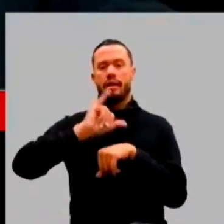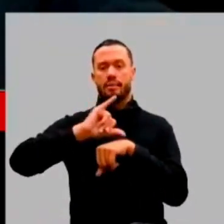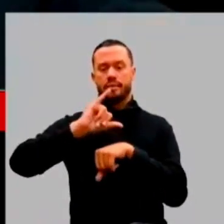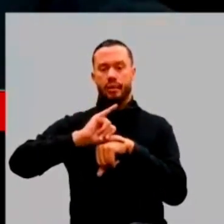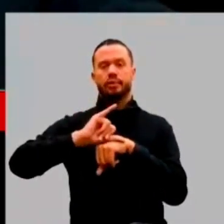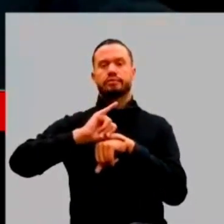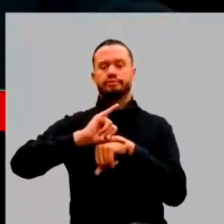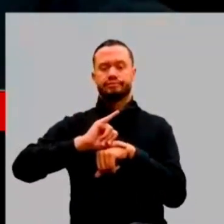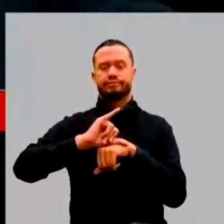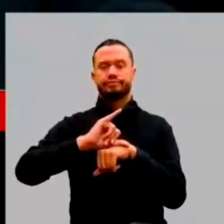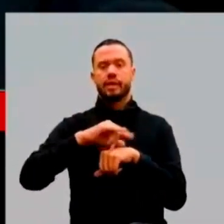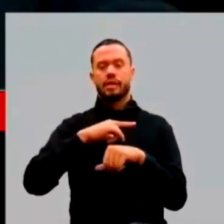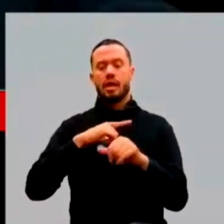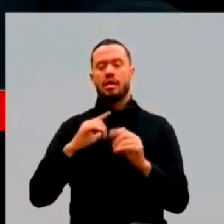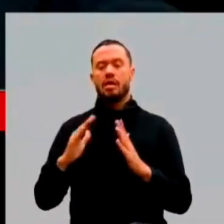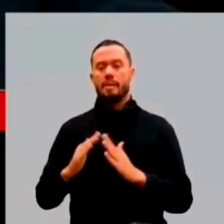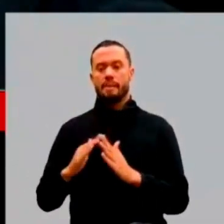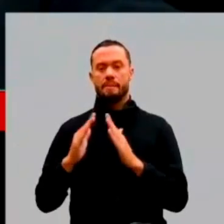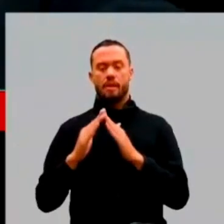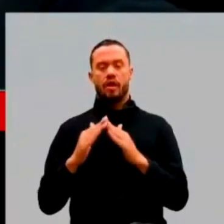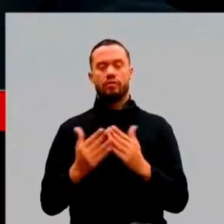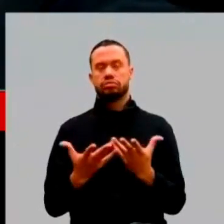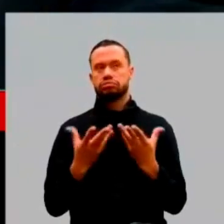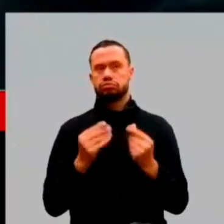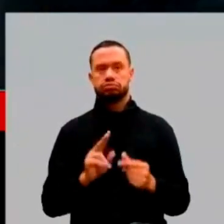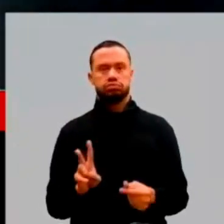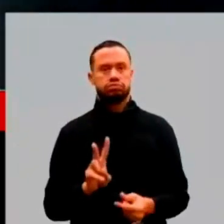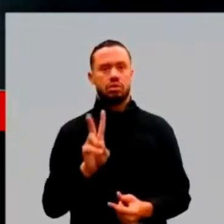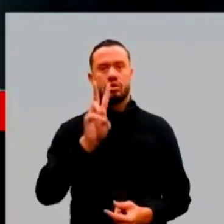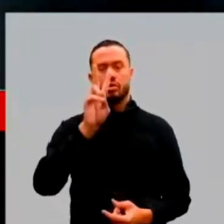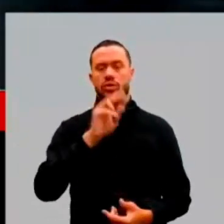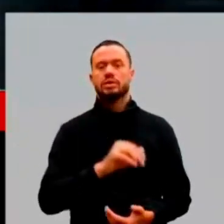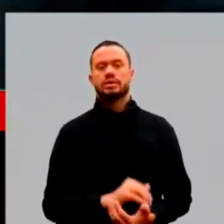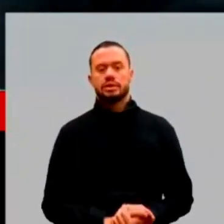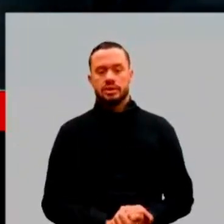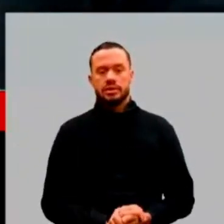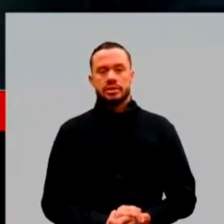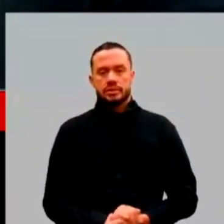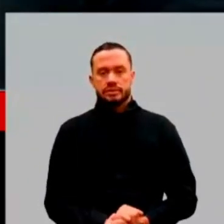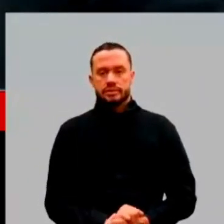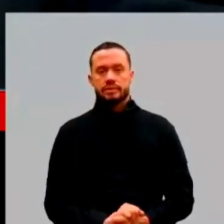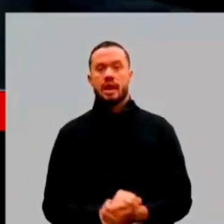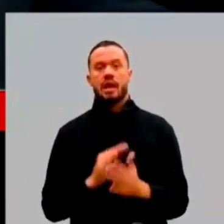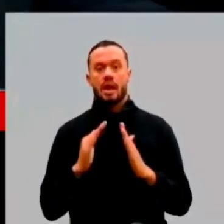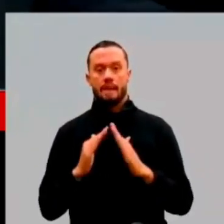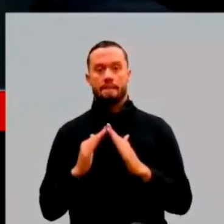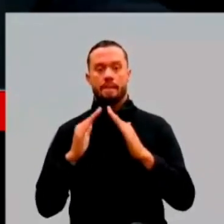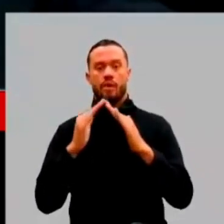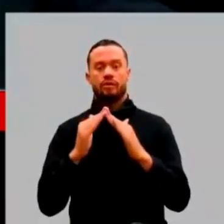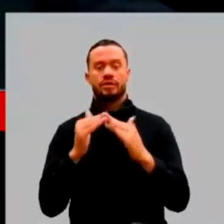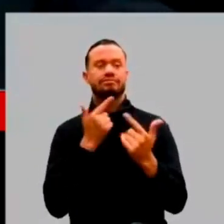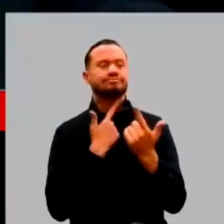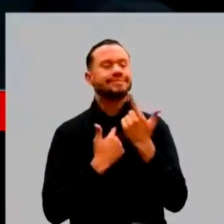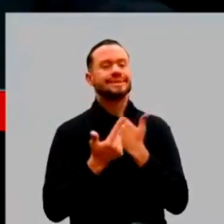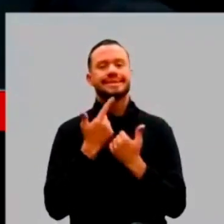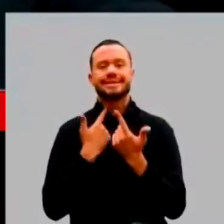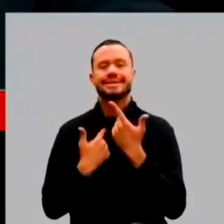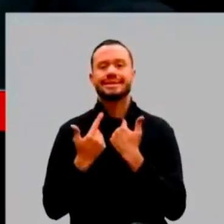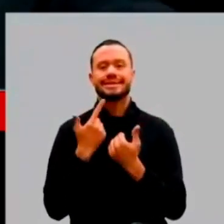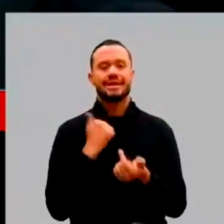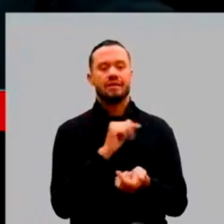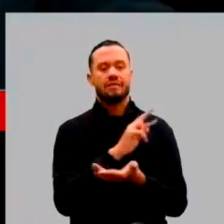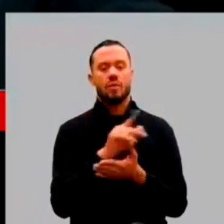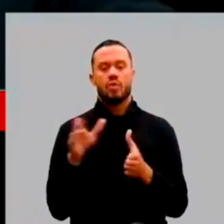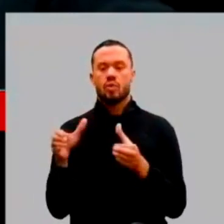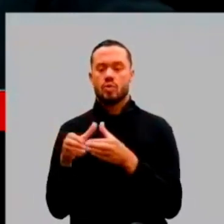extremamente valorizados são eh eh Imóveis que já são Objeto de Desejo de grupos